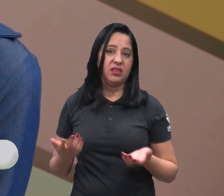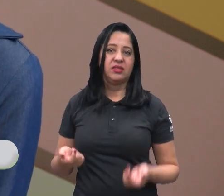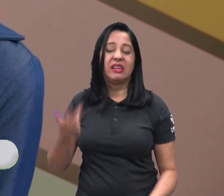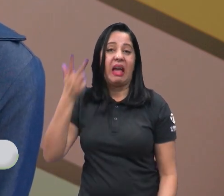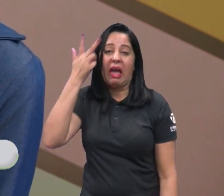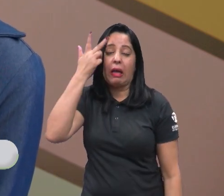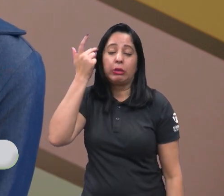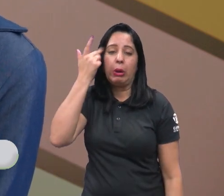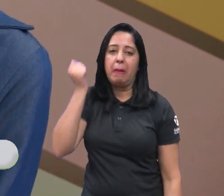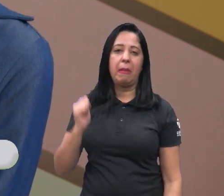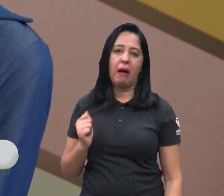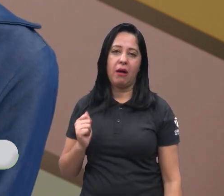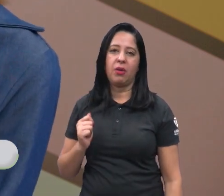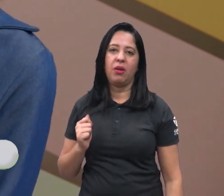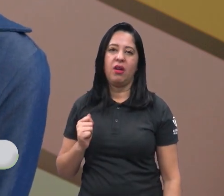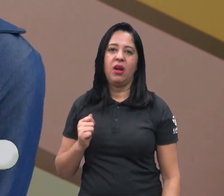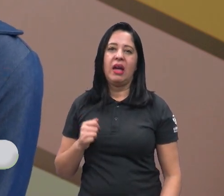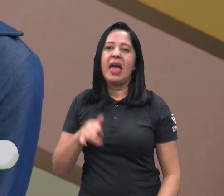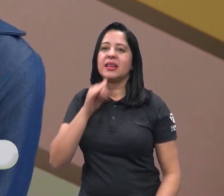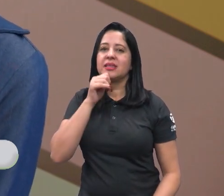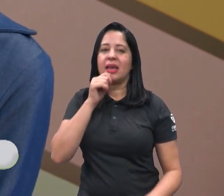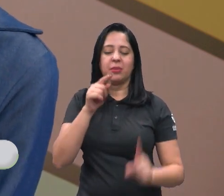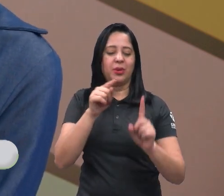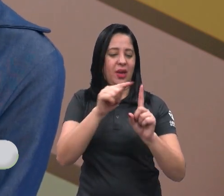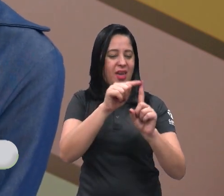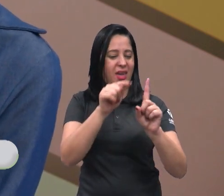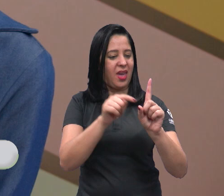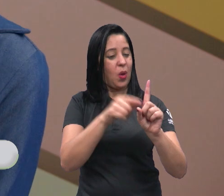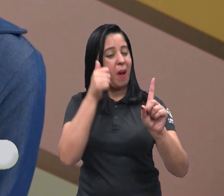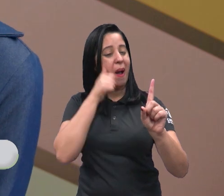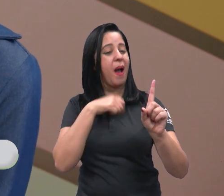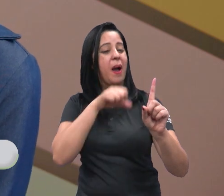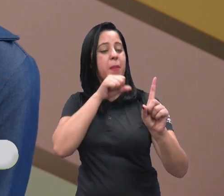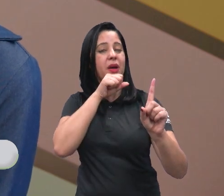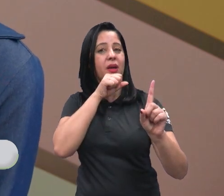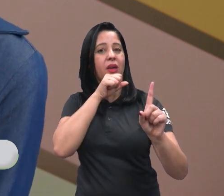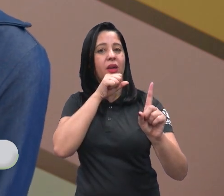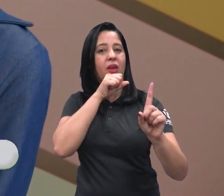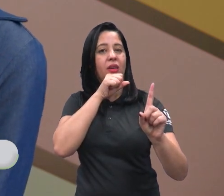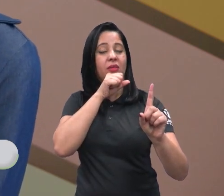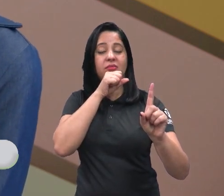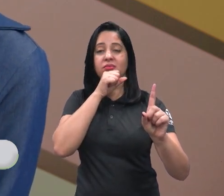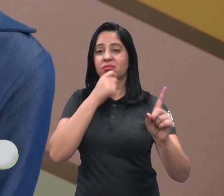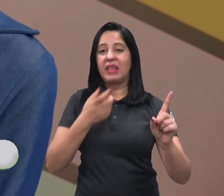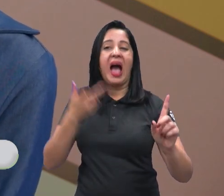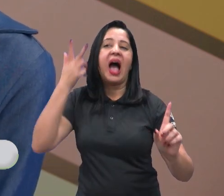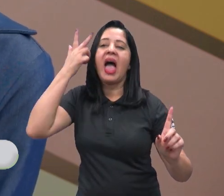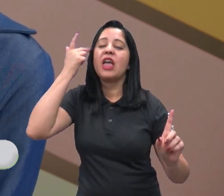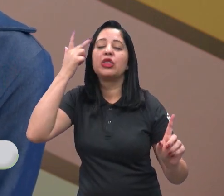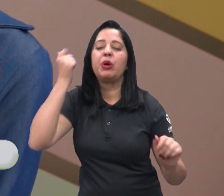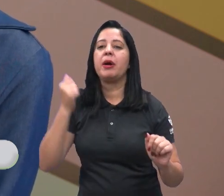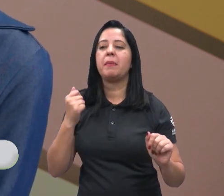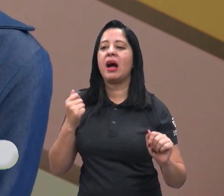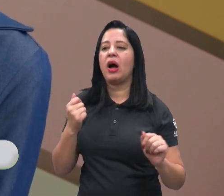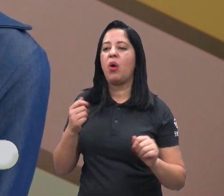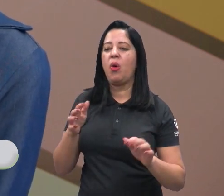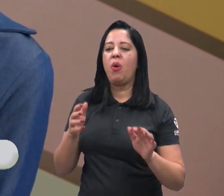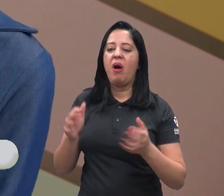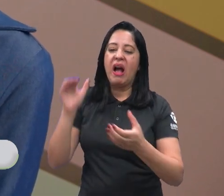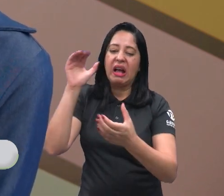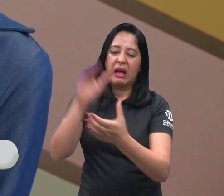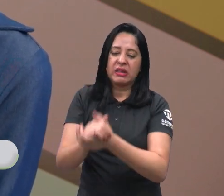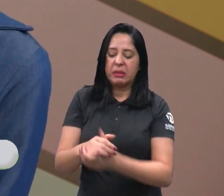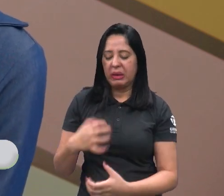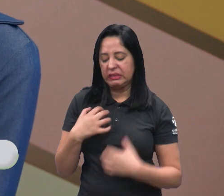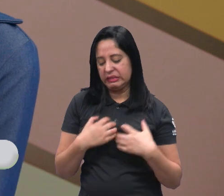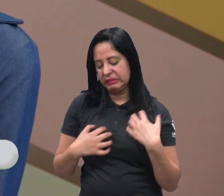em você quando você é mãe, é normal estar insatisfeita num casamento, é normal eu não ter escolha. E hoje em dia, a gente tem